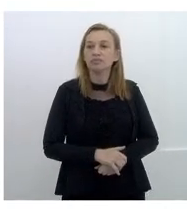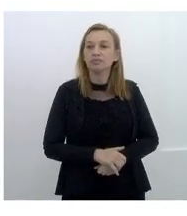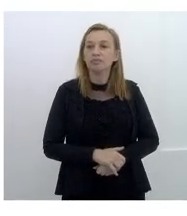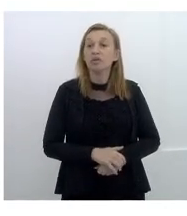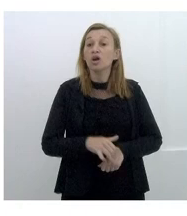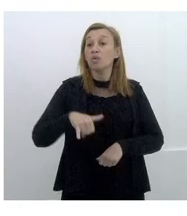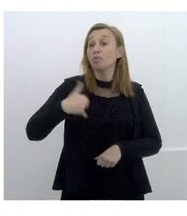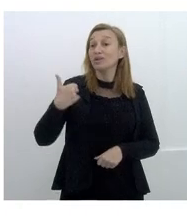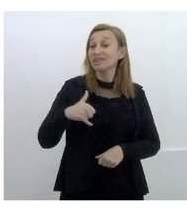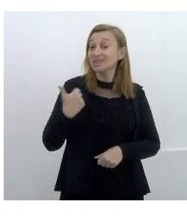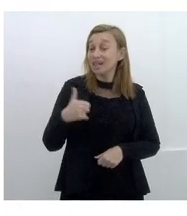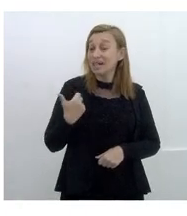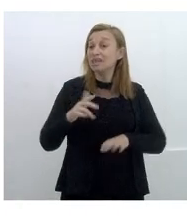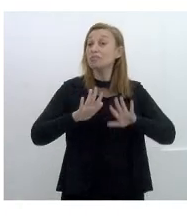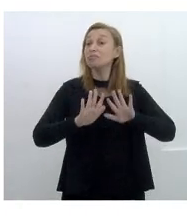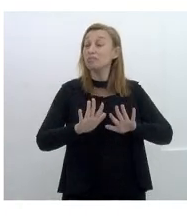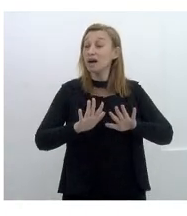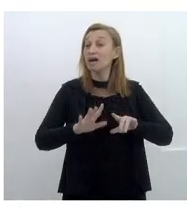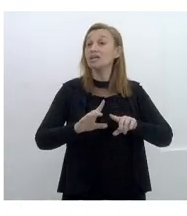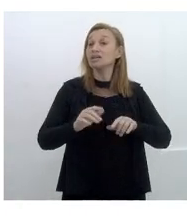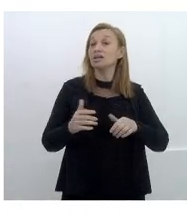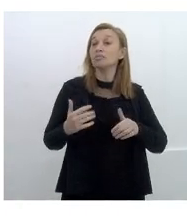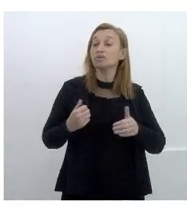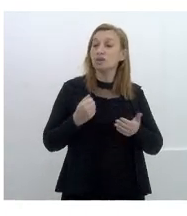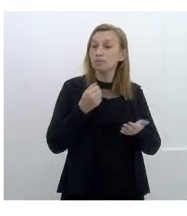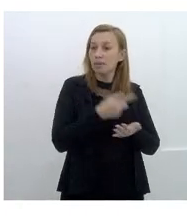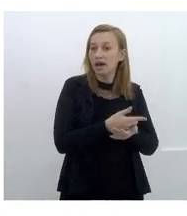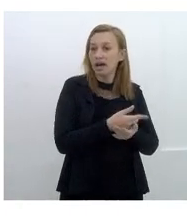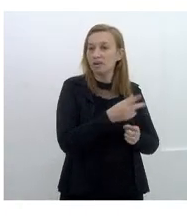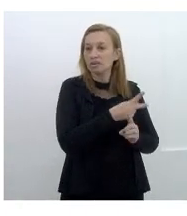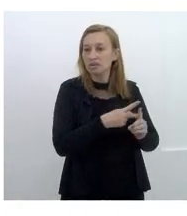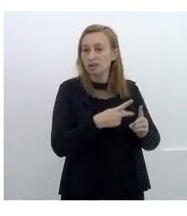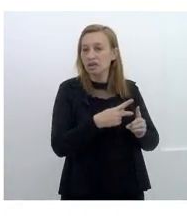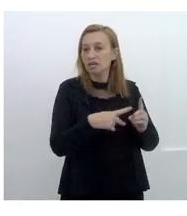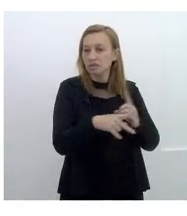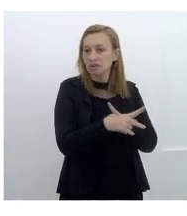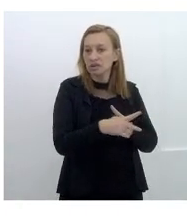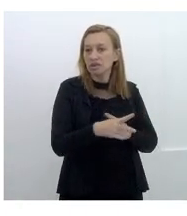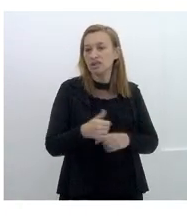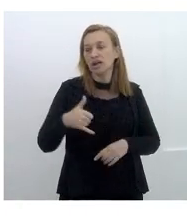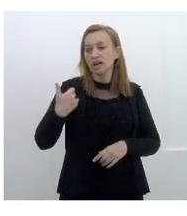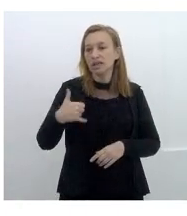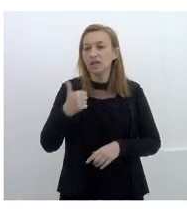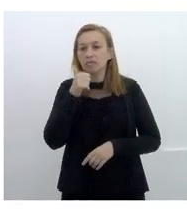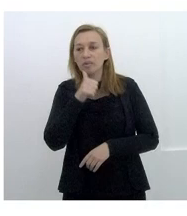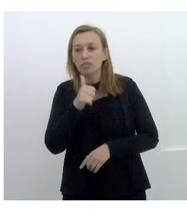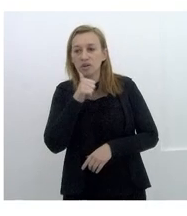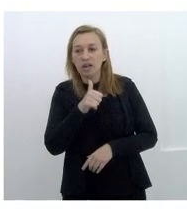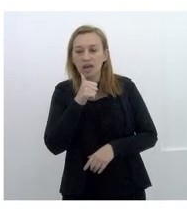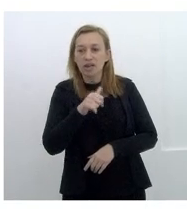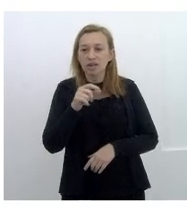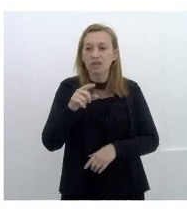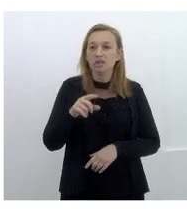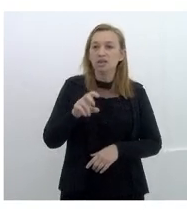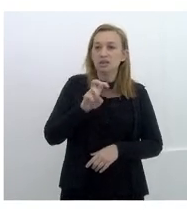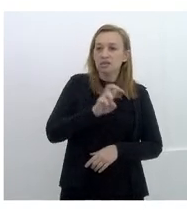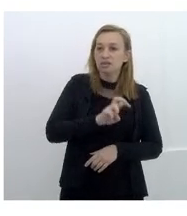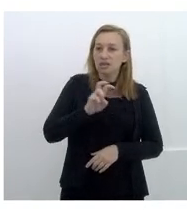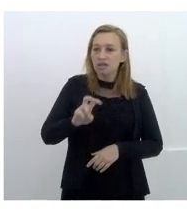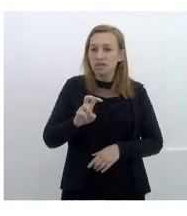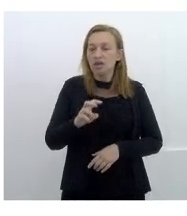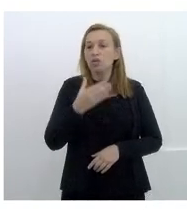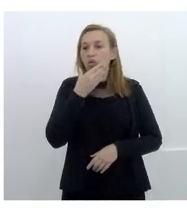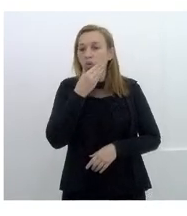e por idade mais tempo de contribuição sendo a idade mínima para as mulheres com deficiência 55